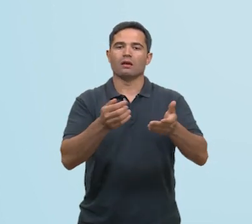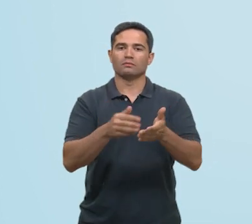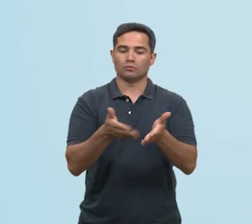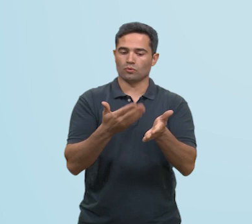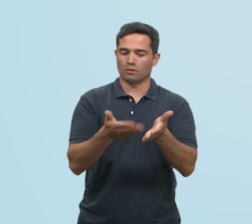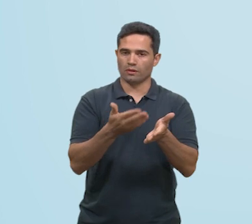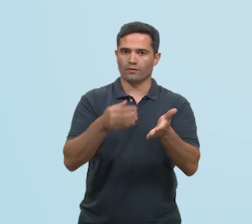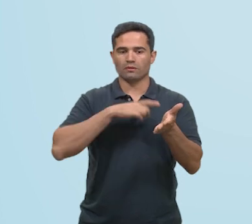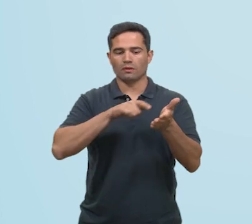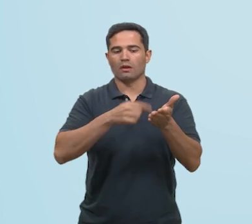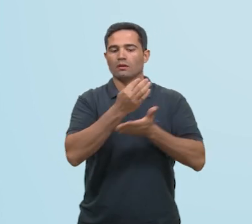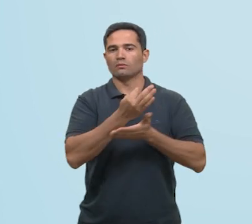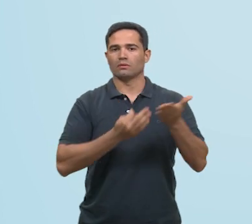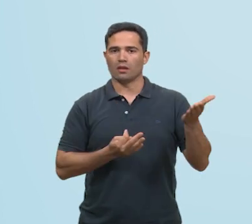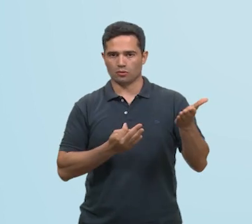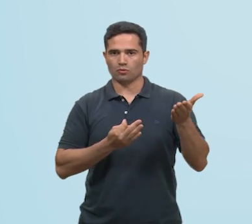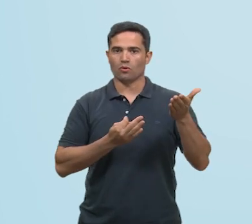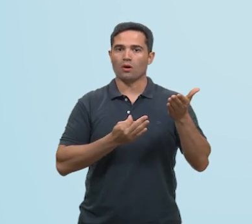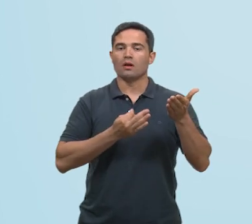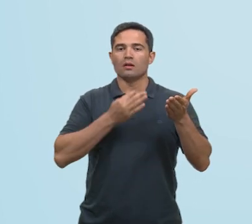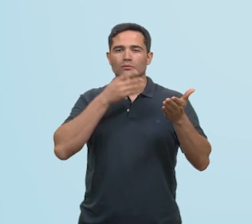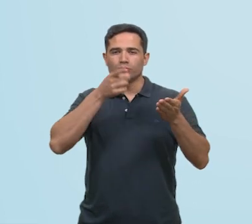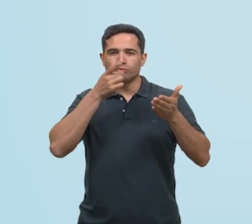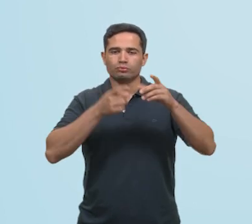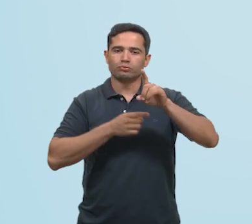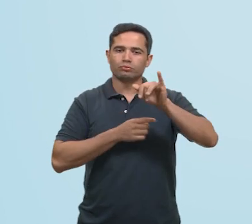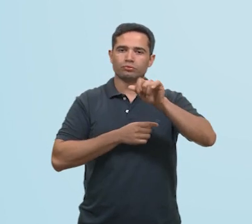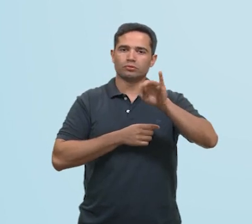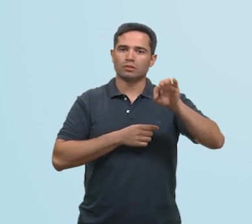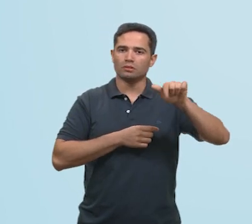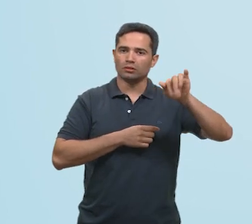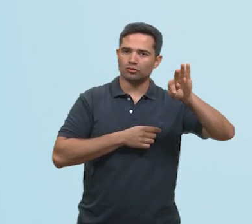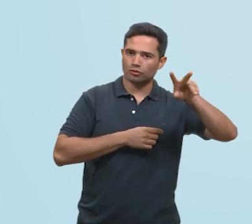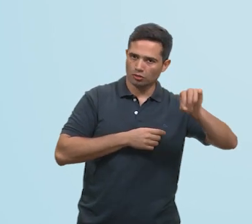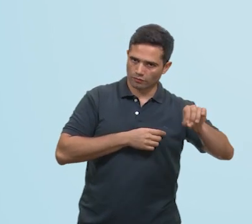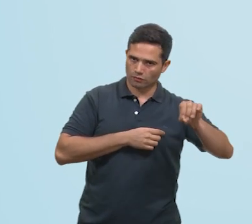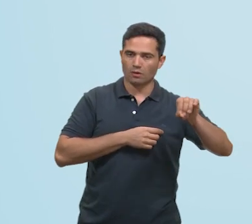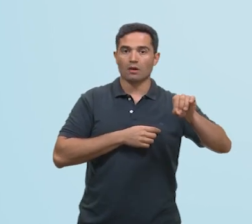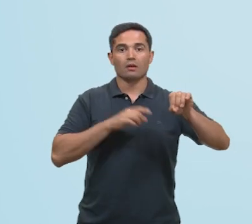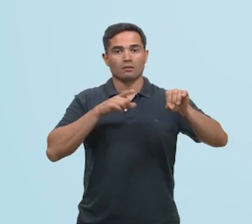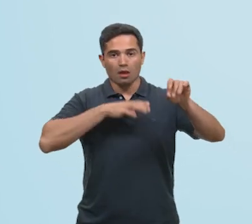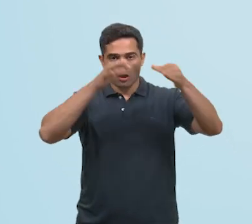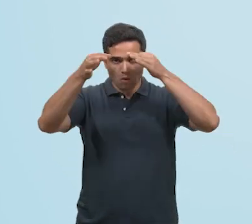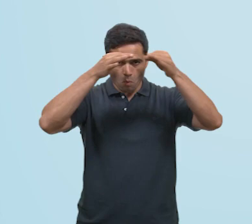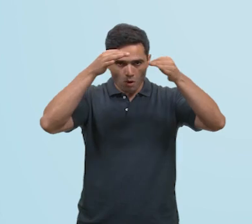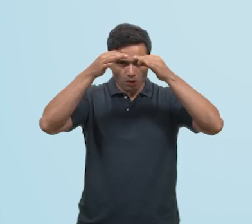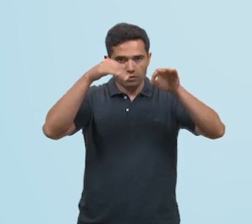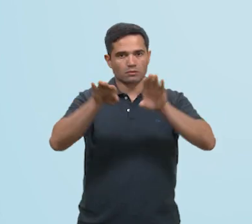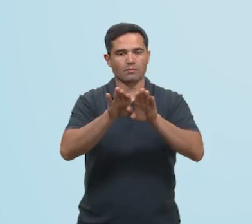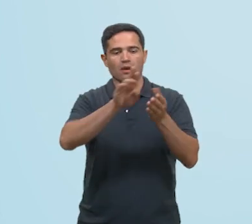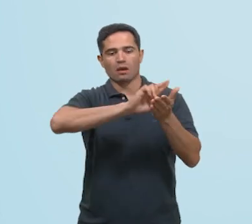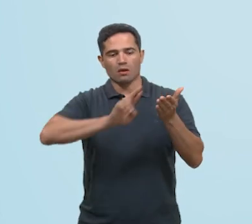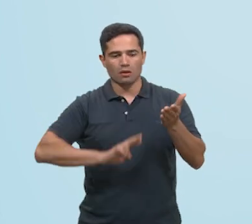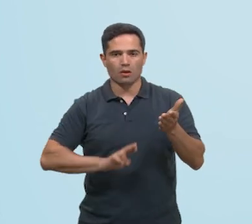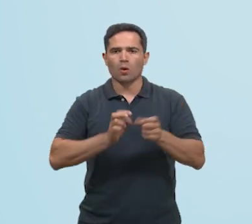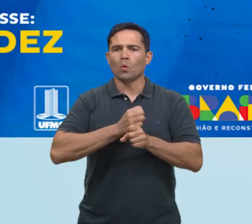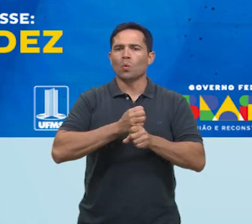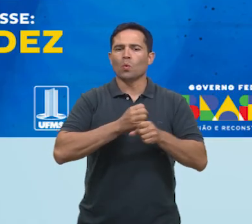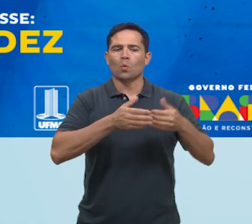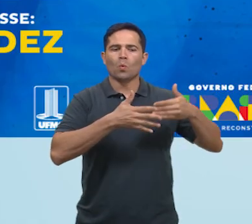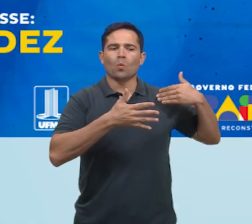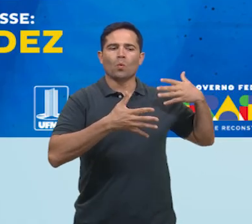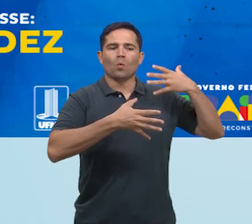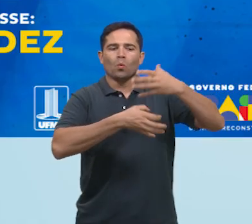livro texto dissertativo argumentativo construções e articulações que reúne redações dos últimos anos